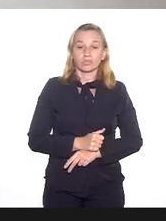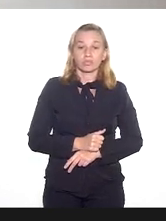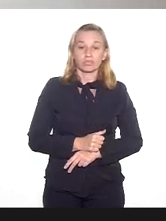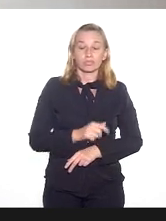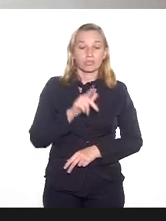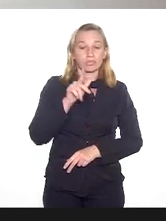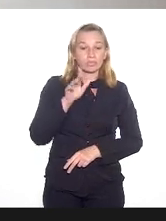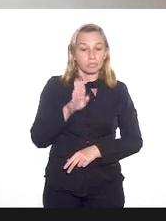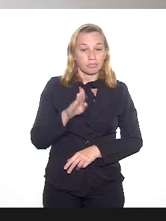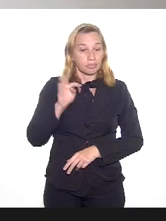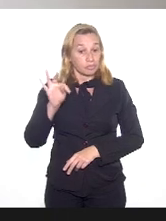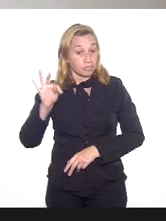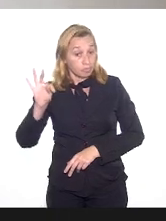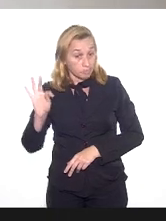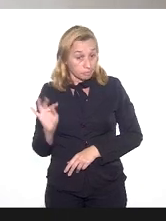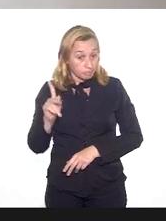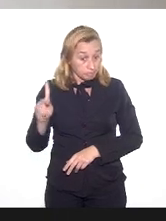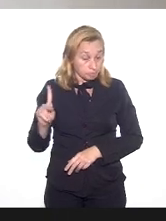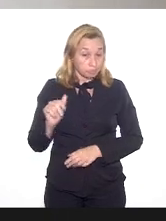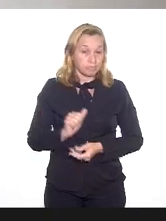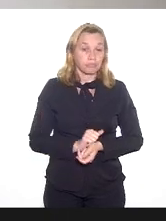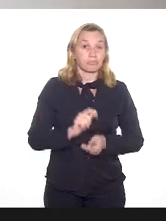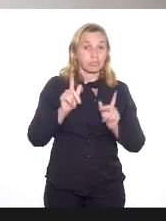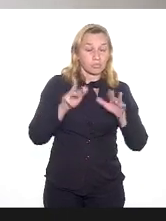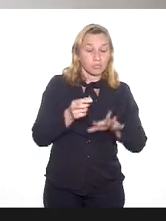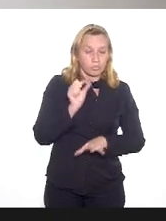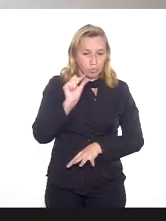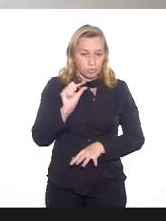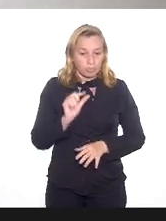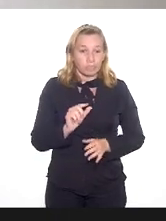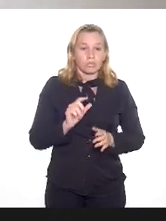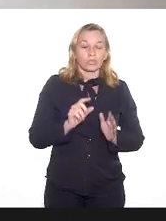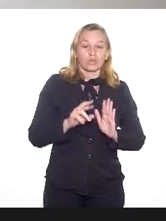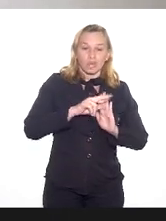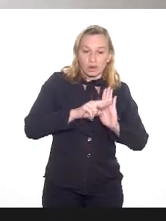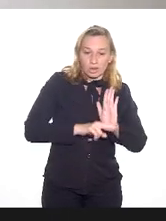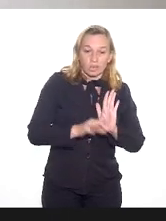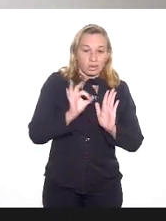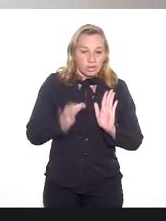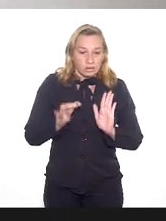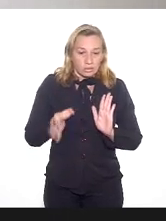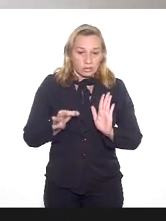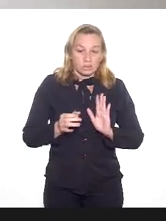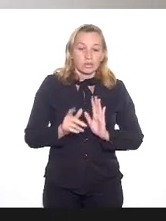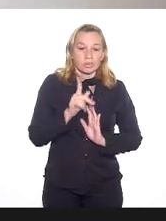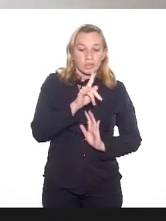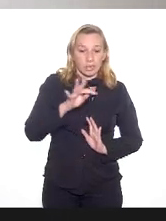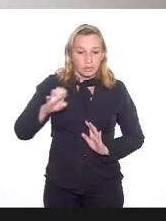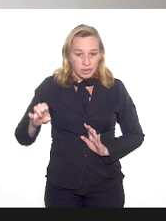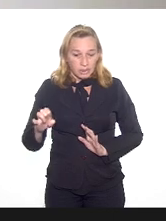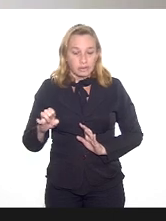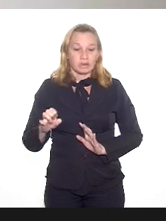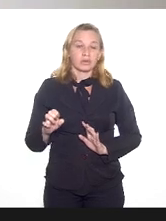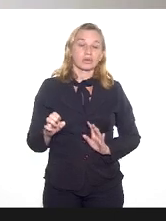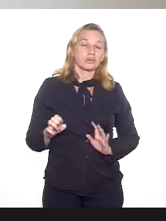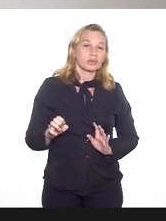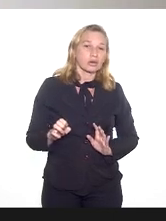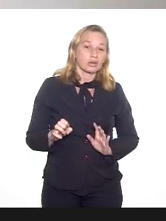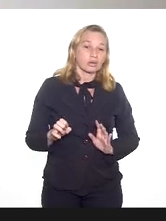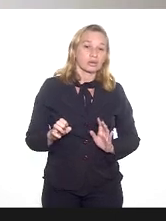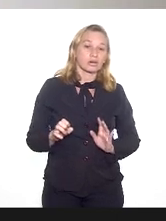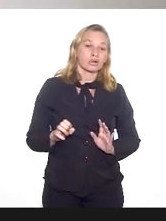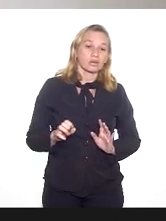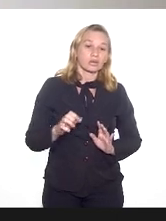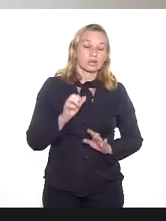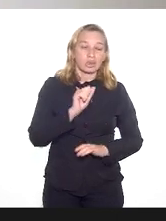BNP Paribas, mas com algumas diferenças: que adotem as medidas legais necessárias para que o Banco BNP Paribas, um dos principais responsáveis legais pela operação